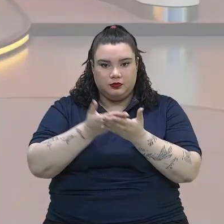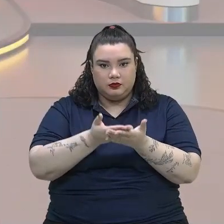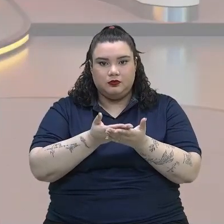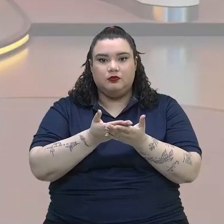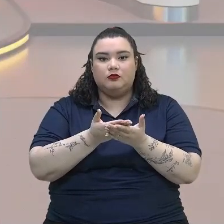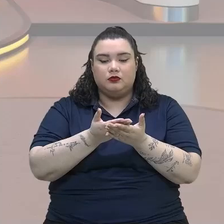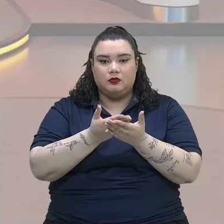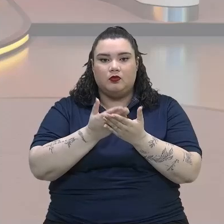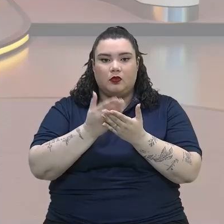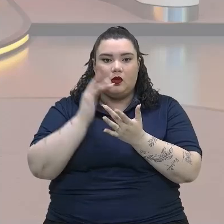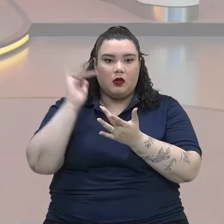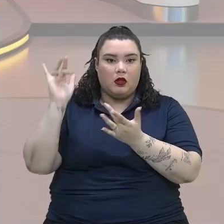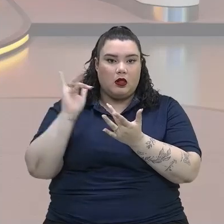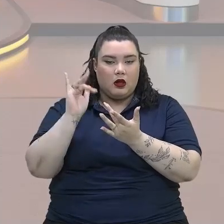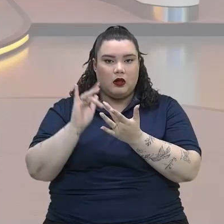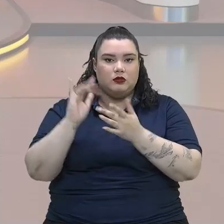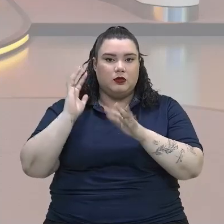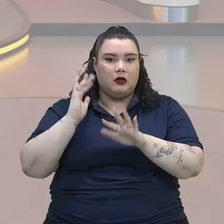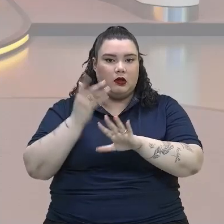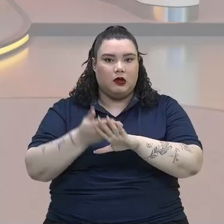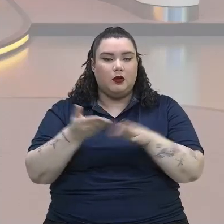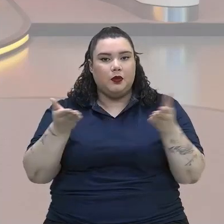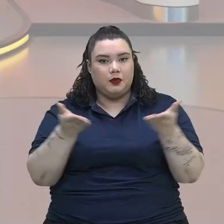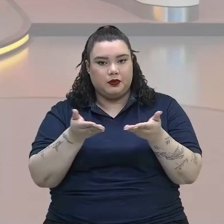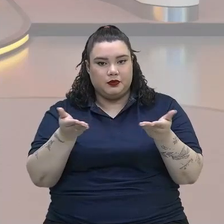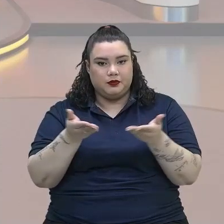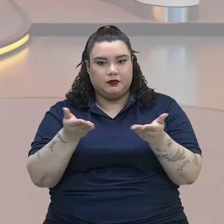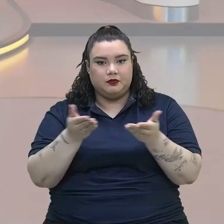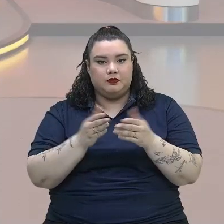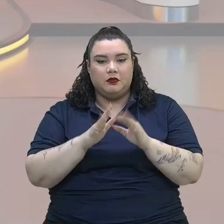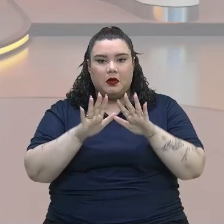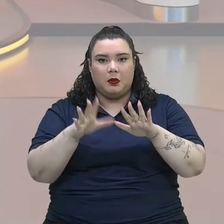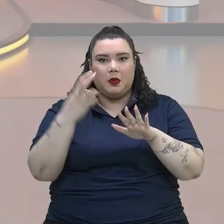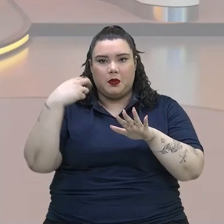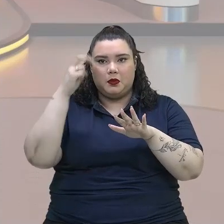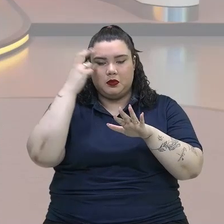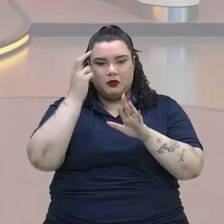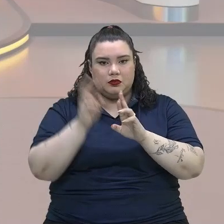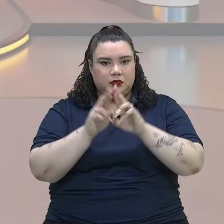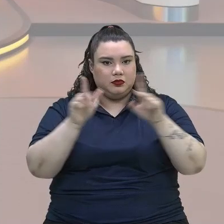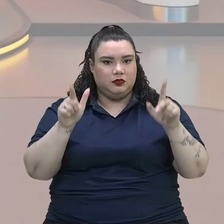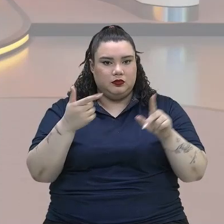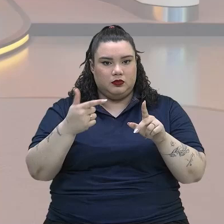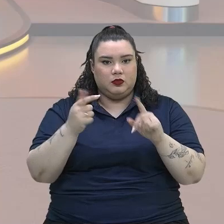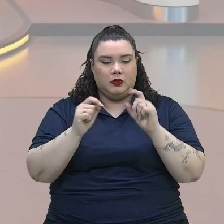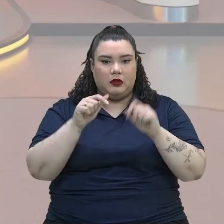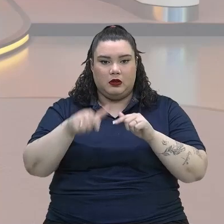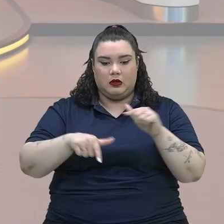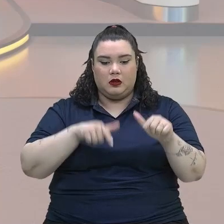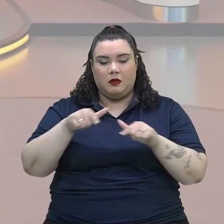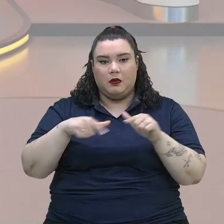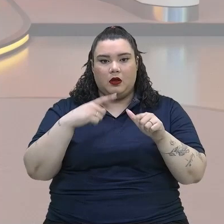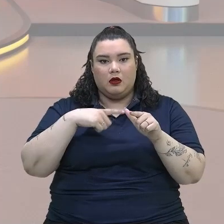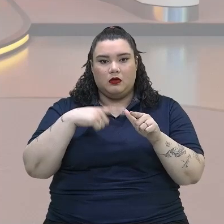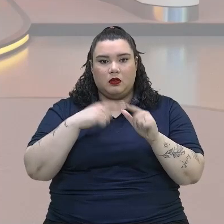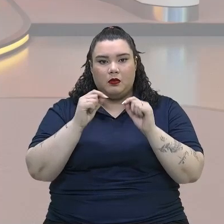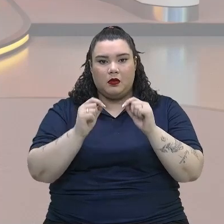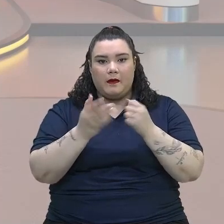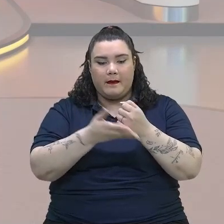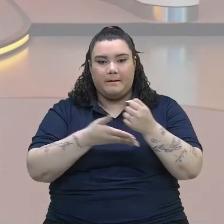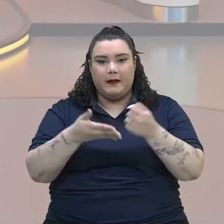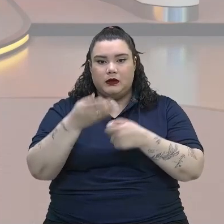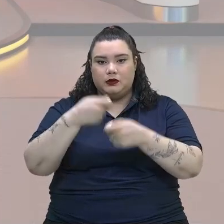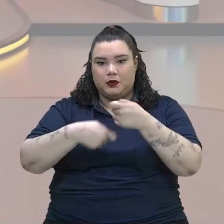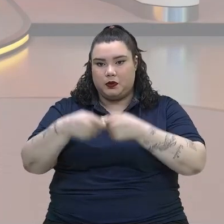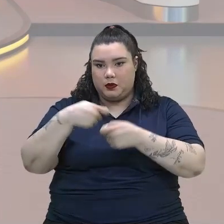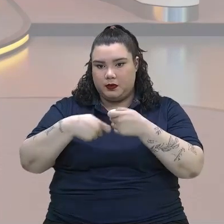até atualmente. Sem distinção de cultura, o trabalho se constitui a base da